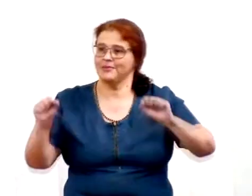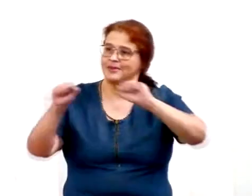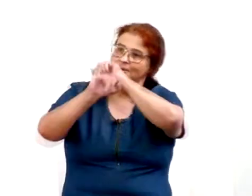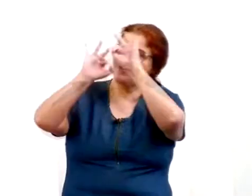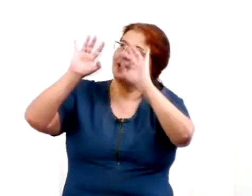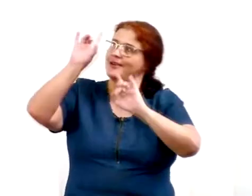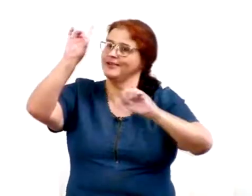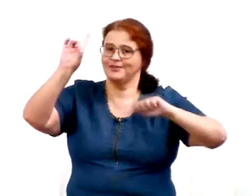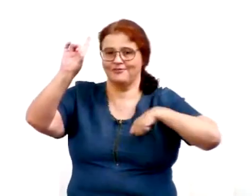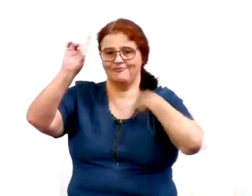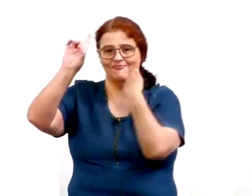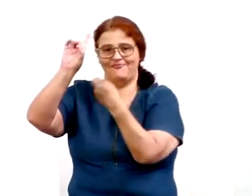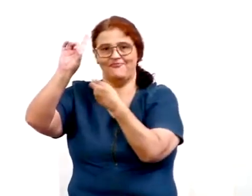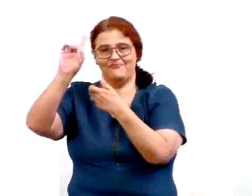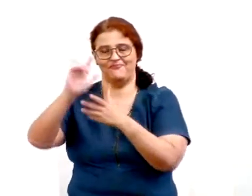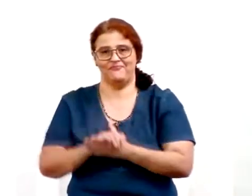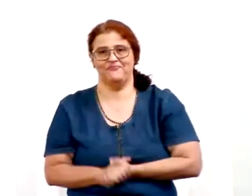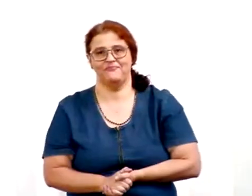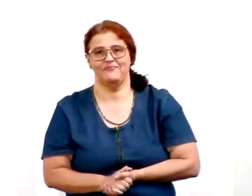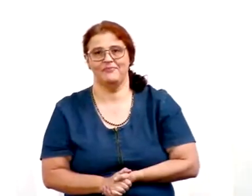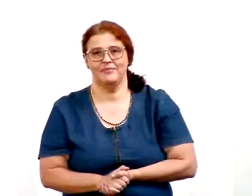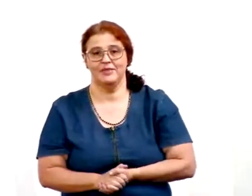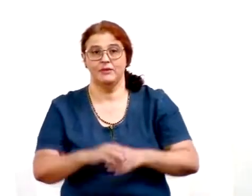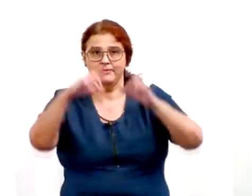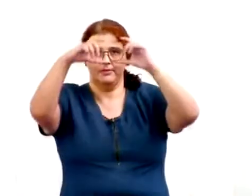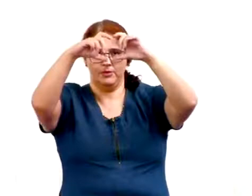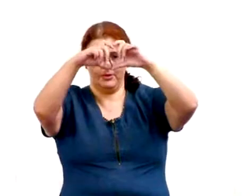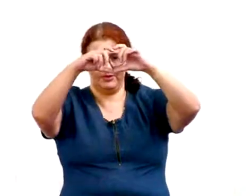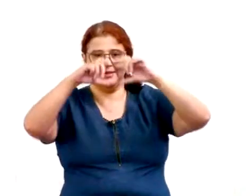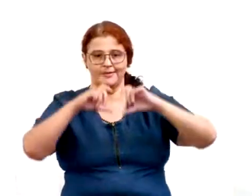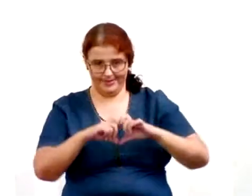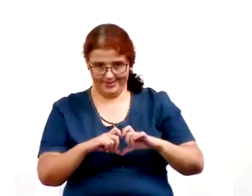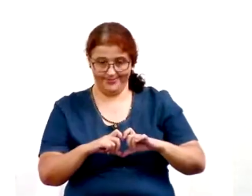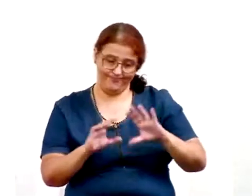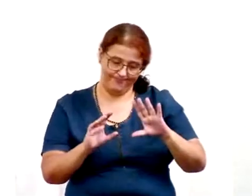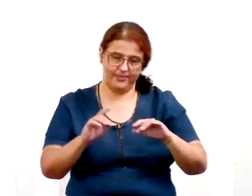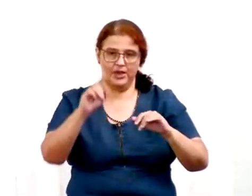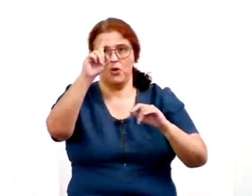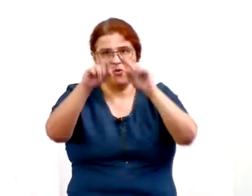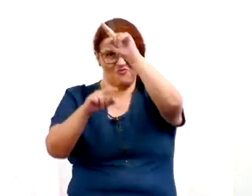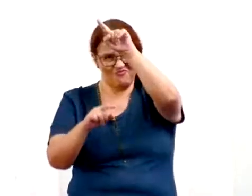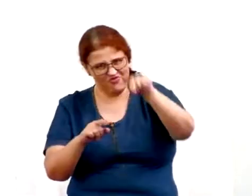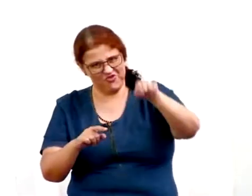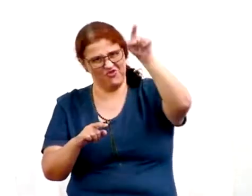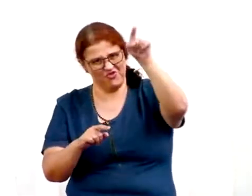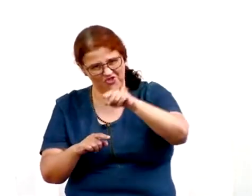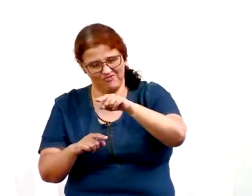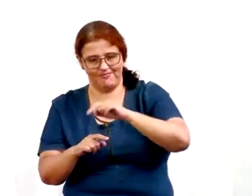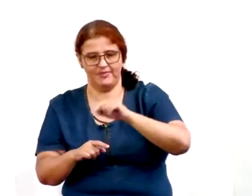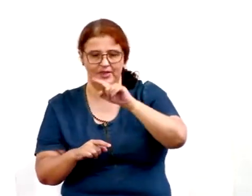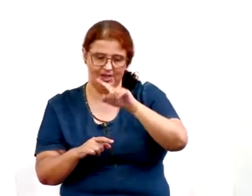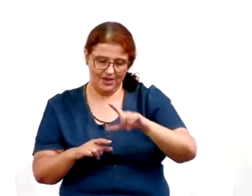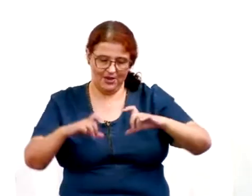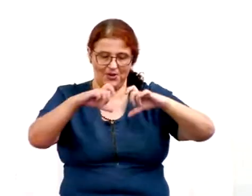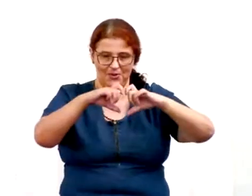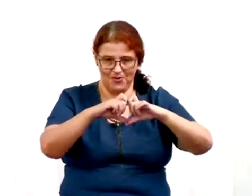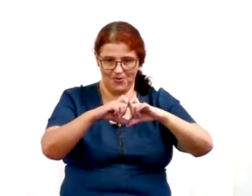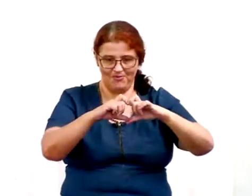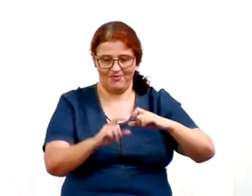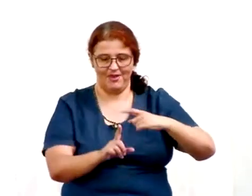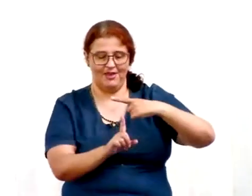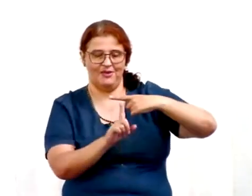Deus. Tá bom? Então, 2 corações, um riscado, e um com Jesus no